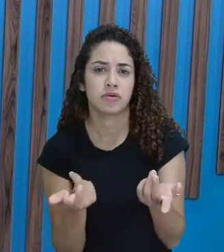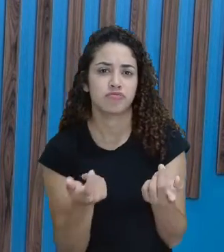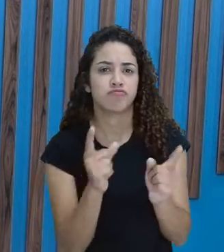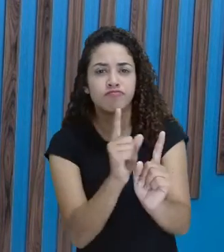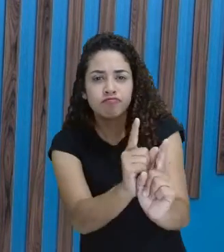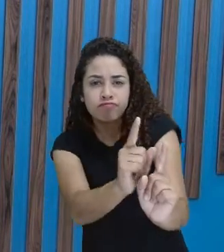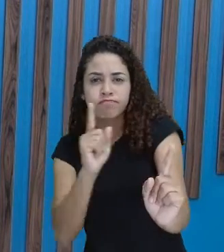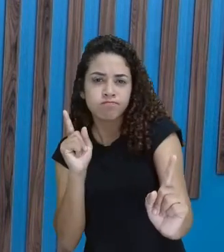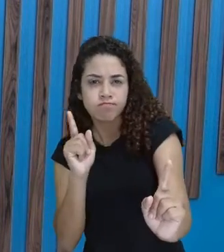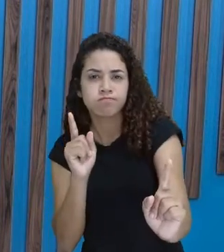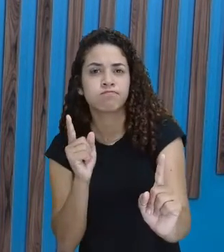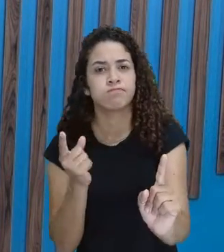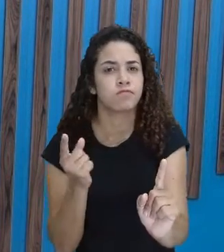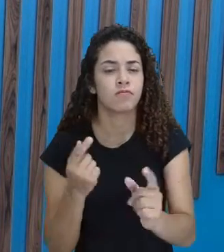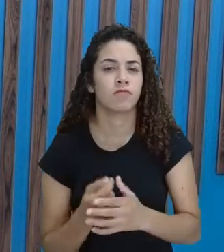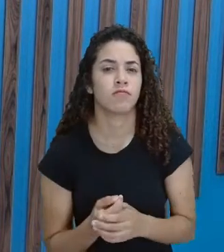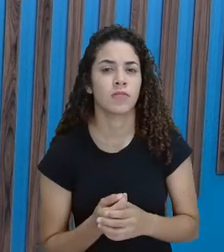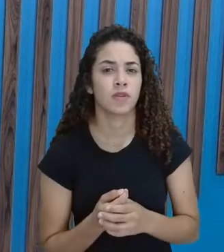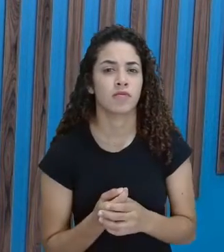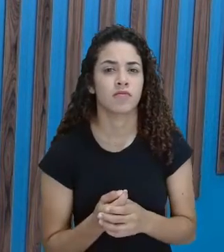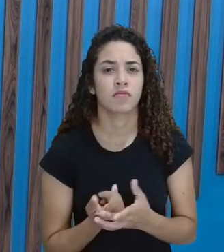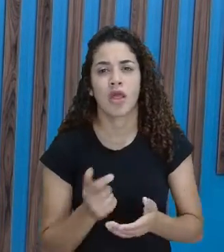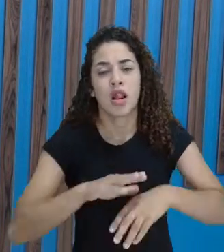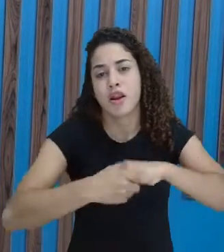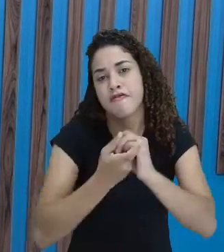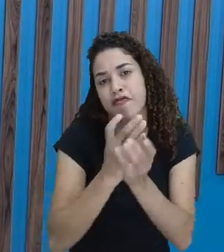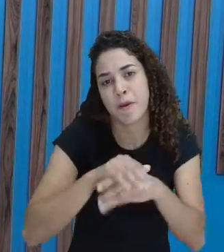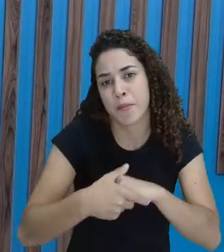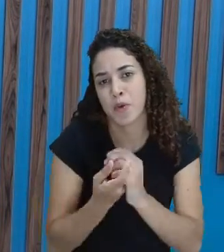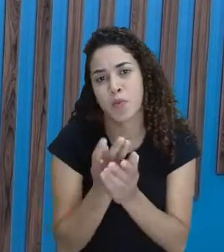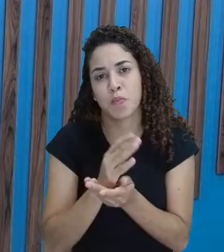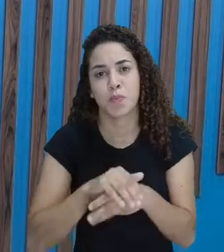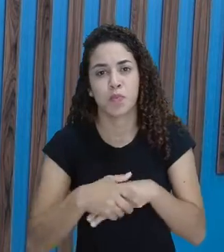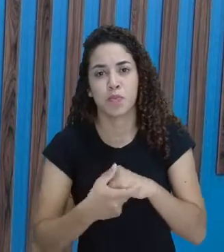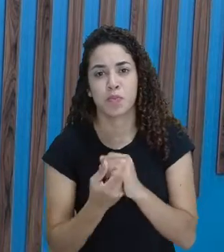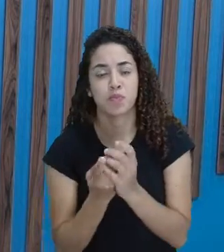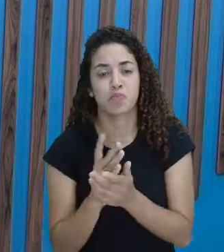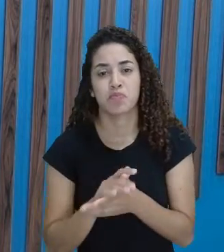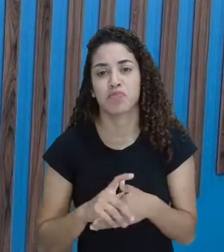distanciamento social, né? Lavar as mãos,